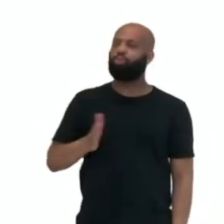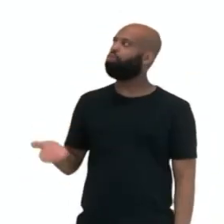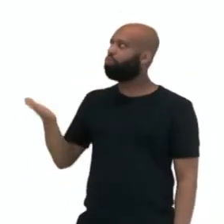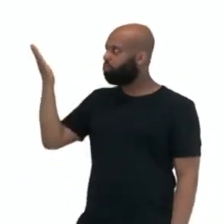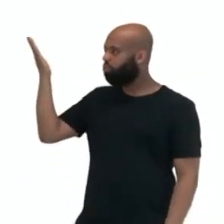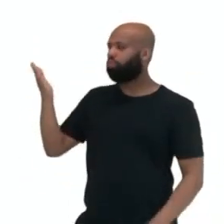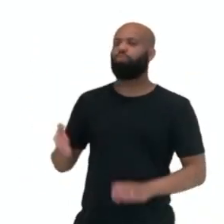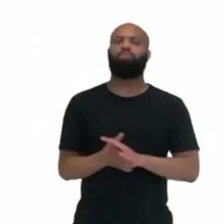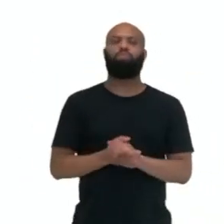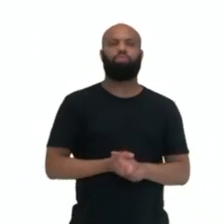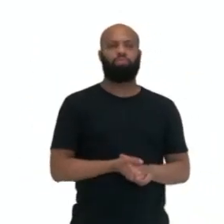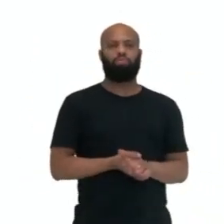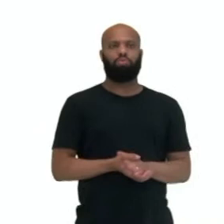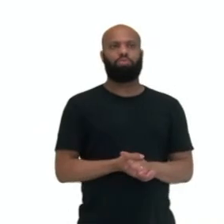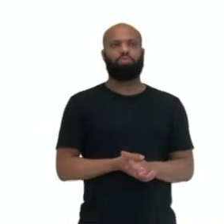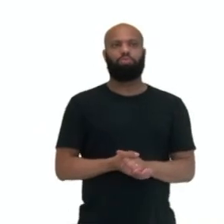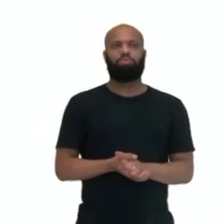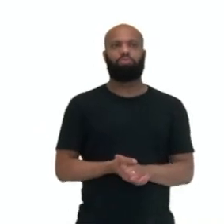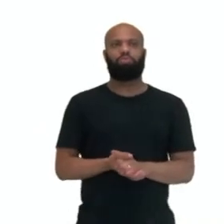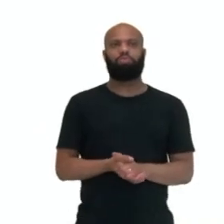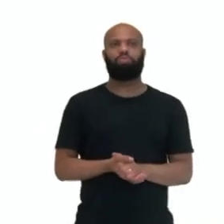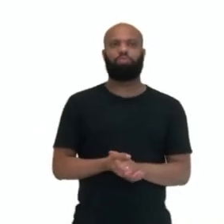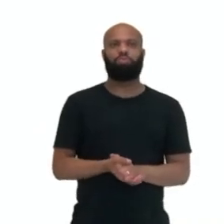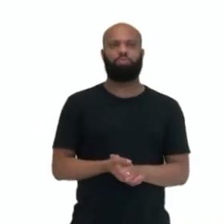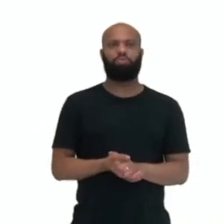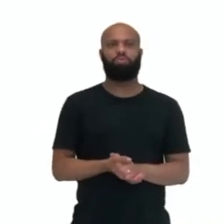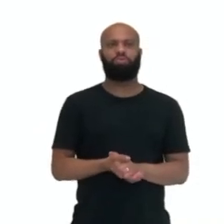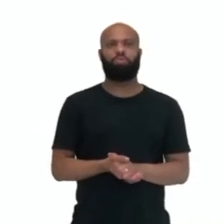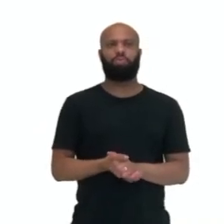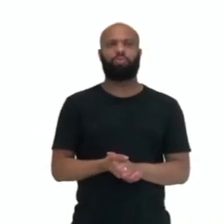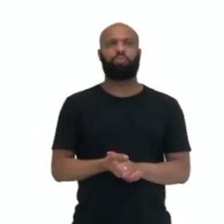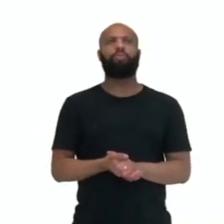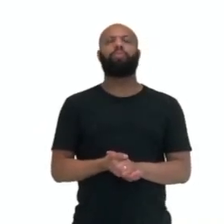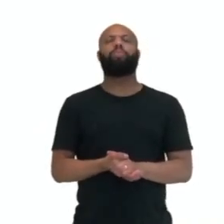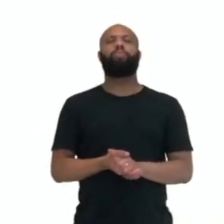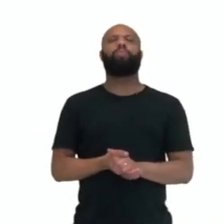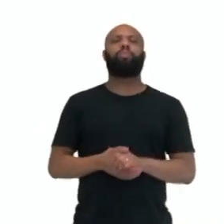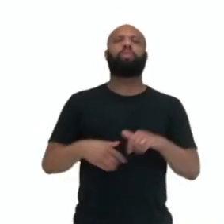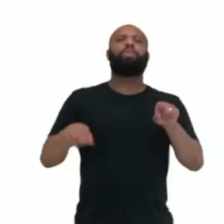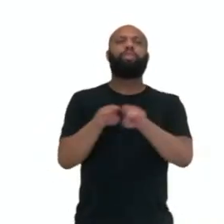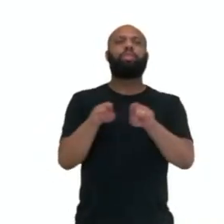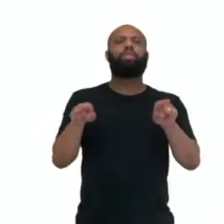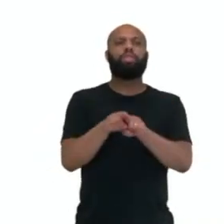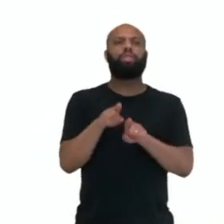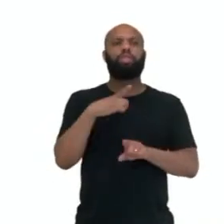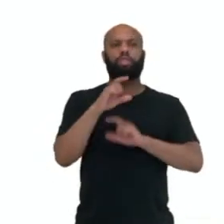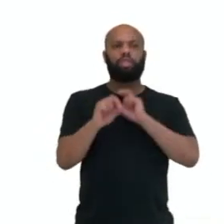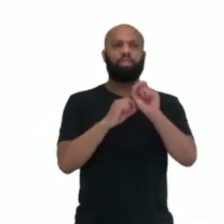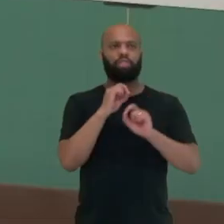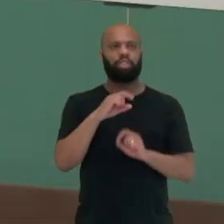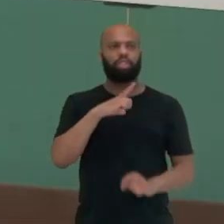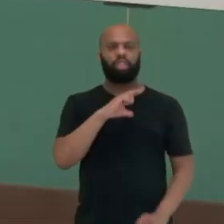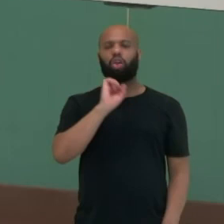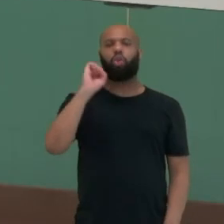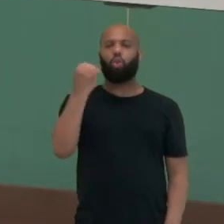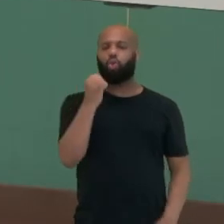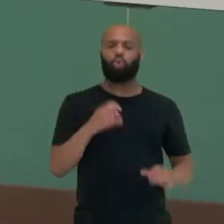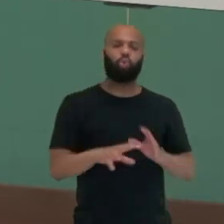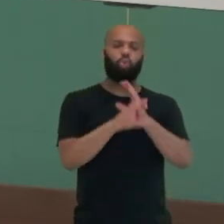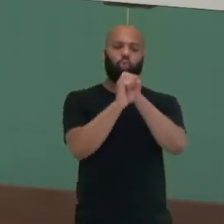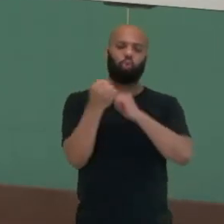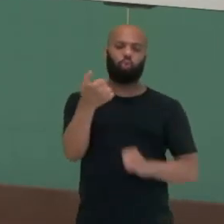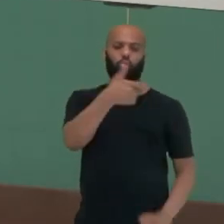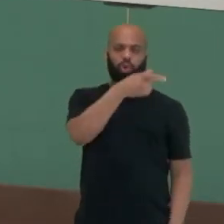parte em que pode ser utilizada para validar a técnica. E a superioridade técnica é a vantagem de 8 pontos na frente